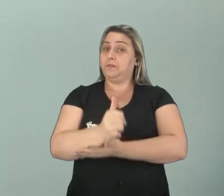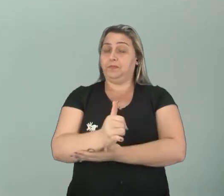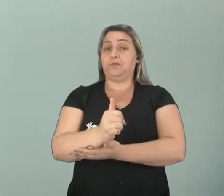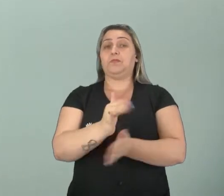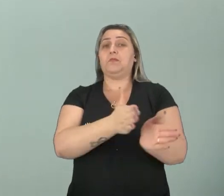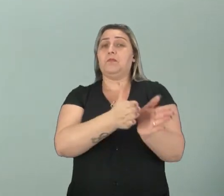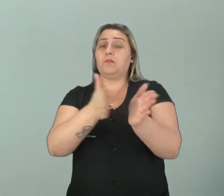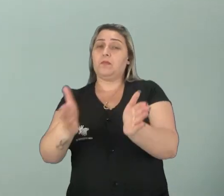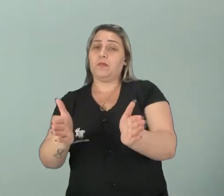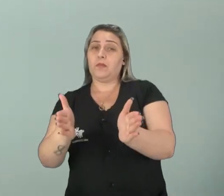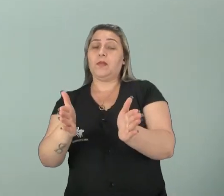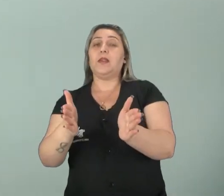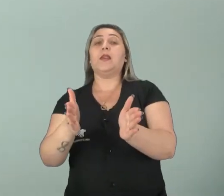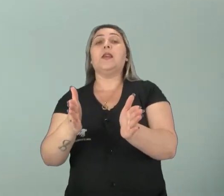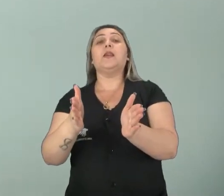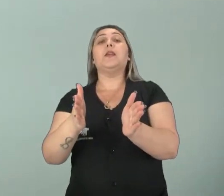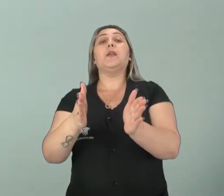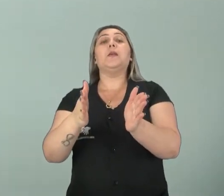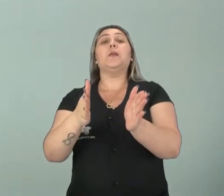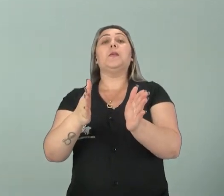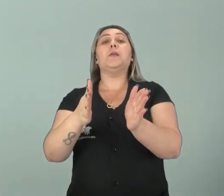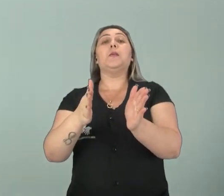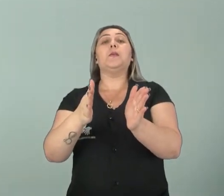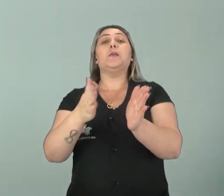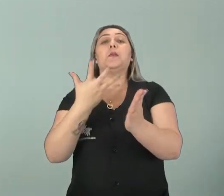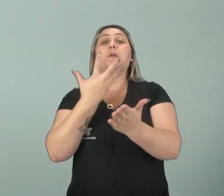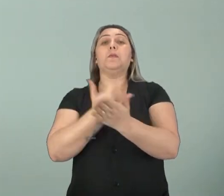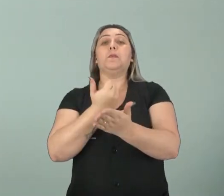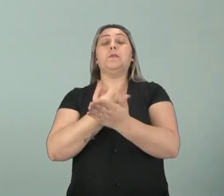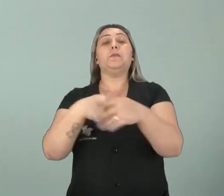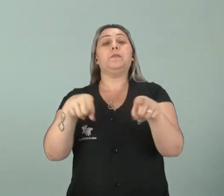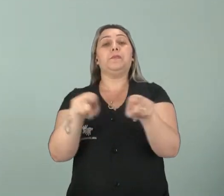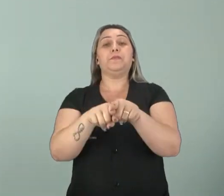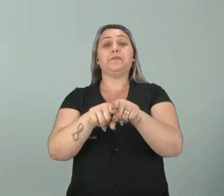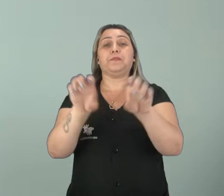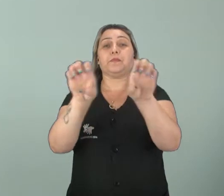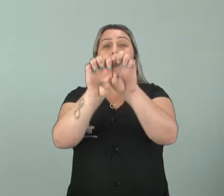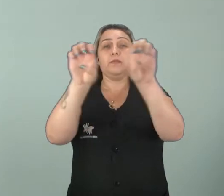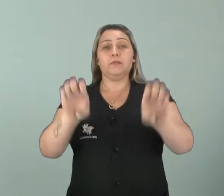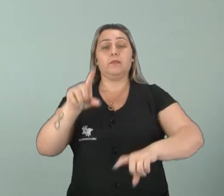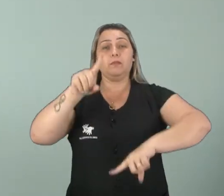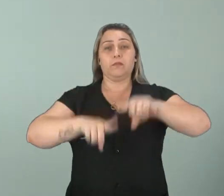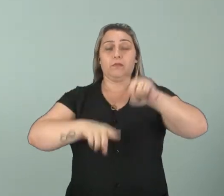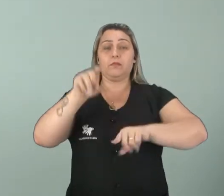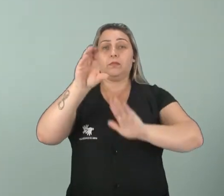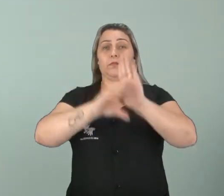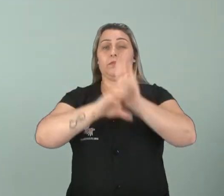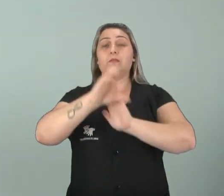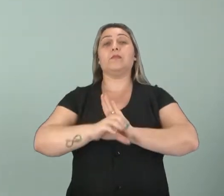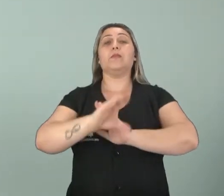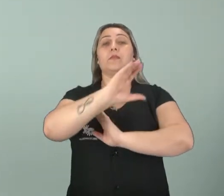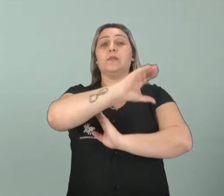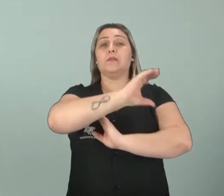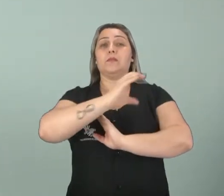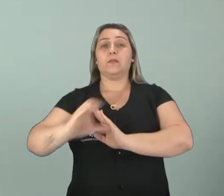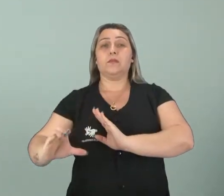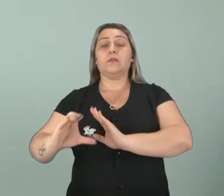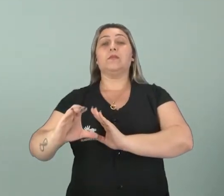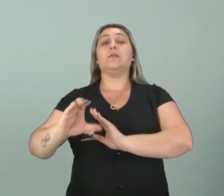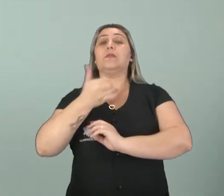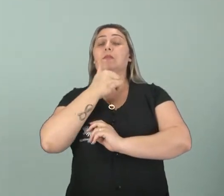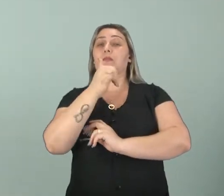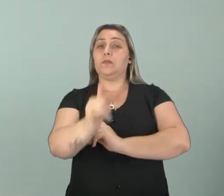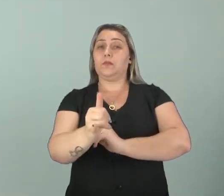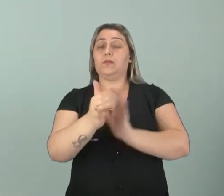elétricos e depois magnéticos também a partir da estrutura dos materiais. Para isso, então, o nosso conteúdo é chamado de carga elétrica e processos